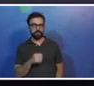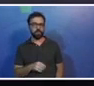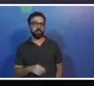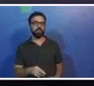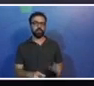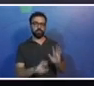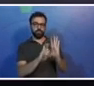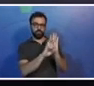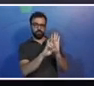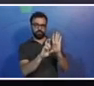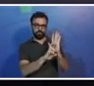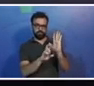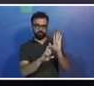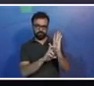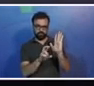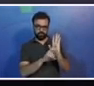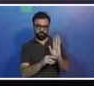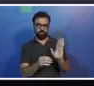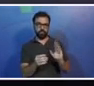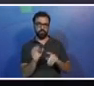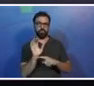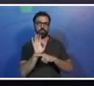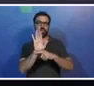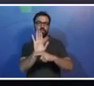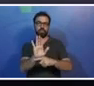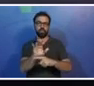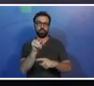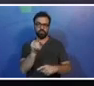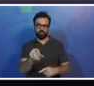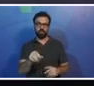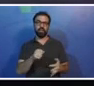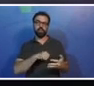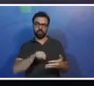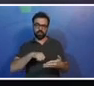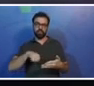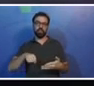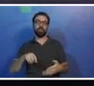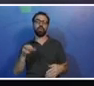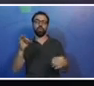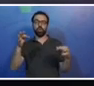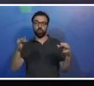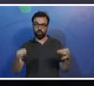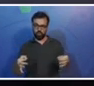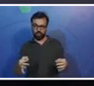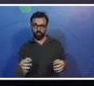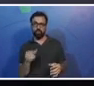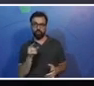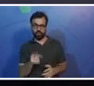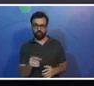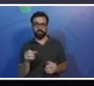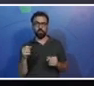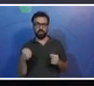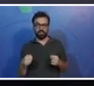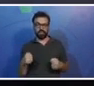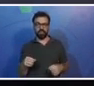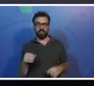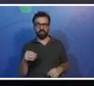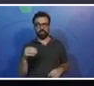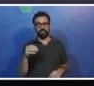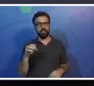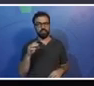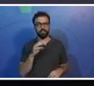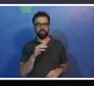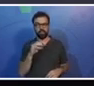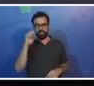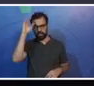Algumas regras que podem facilitar a escrita de certas palavras devem ser compreendidas e aplicadas, pois permitem antecipar